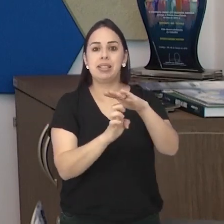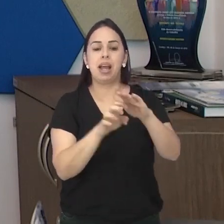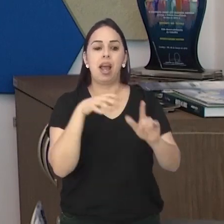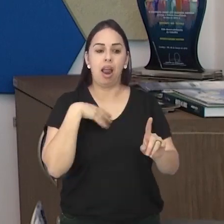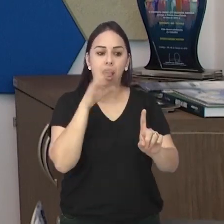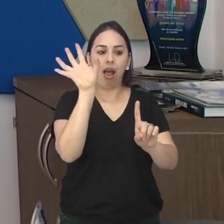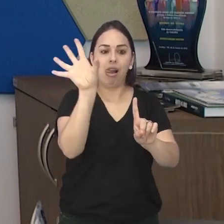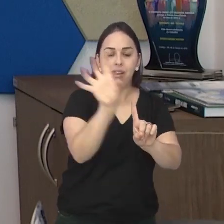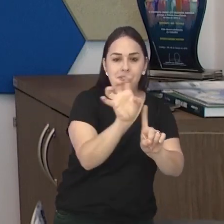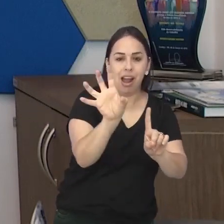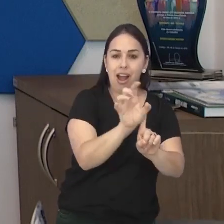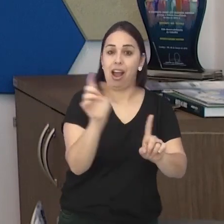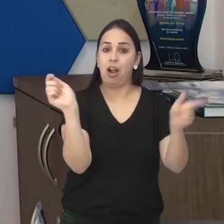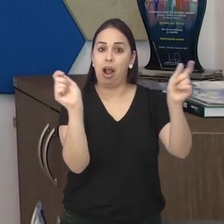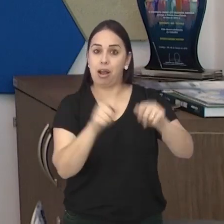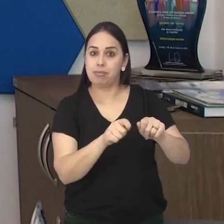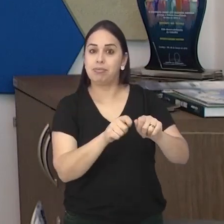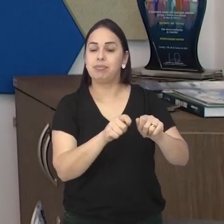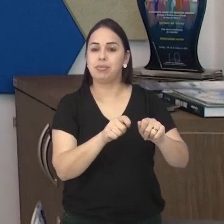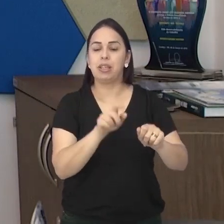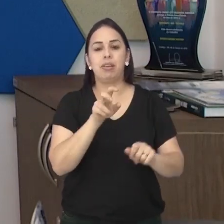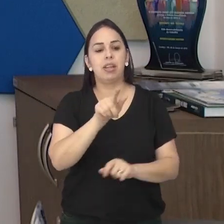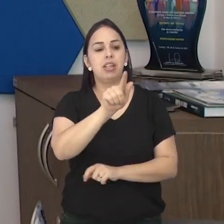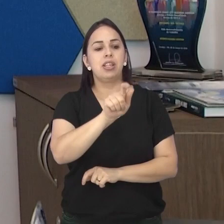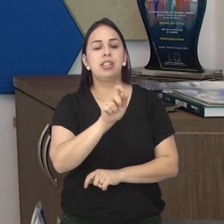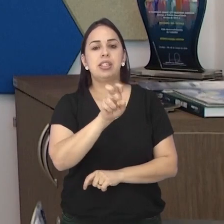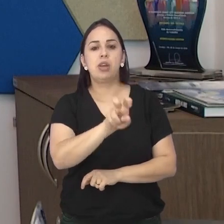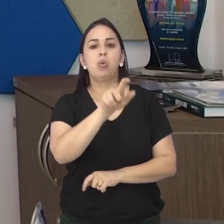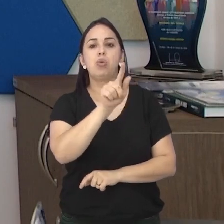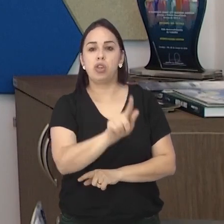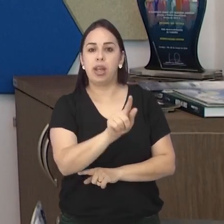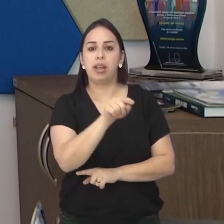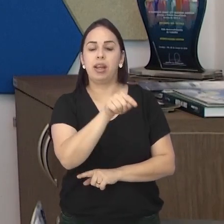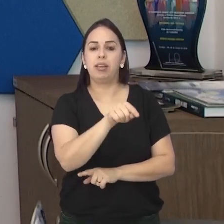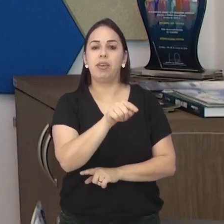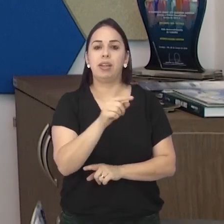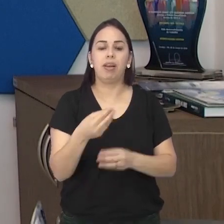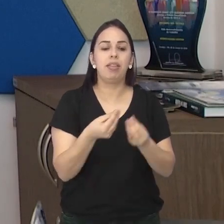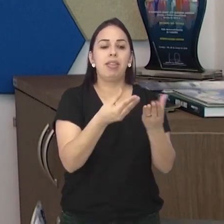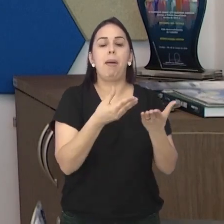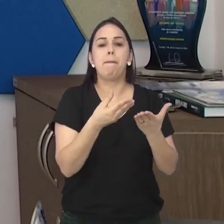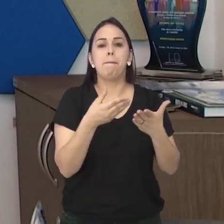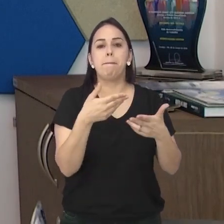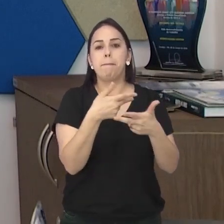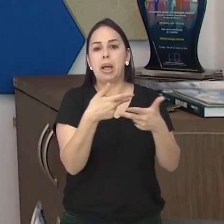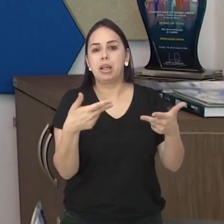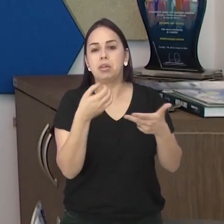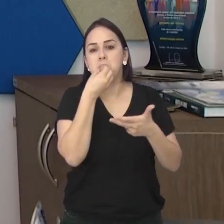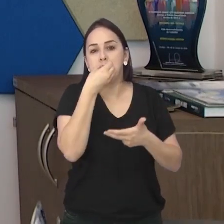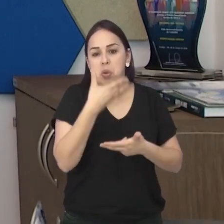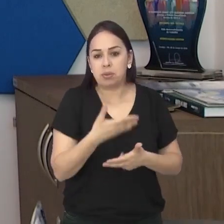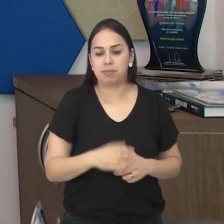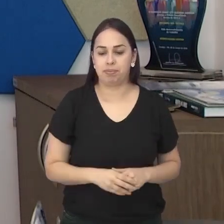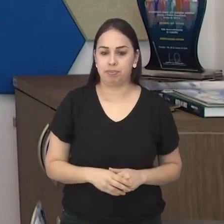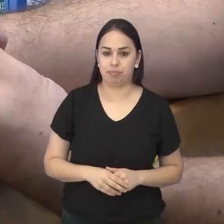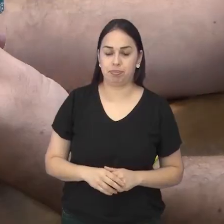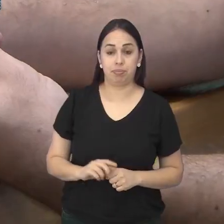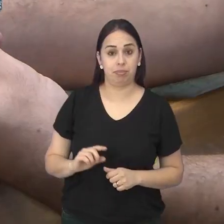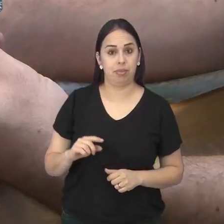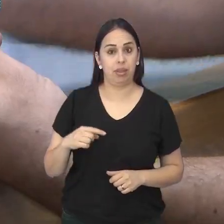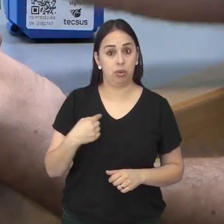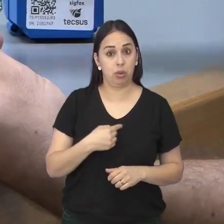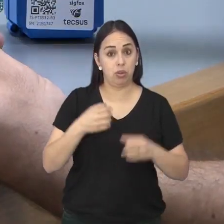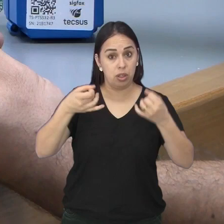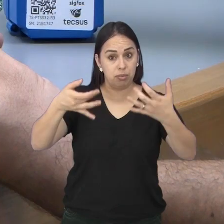o setor de indústria, que vai fazer com que o 5G traga um benefício financeiro para ele.